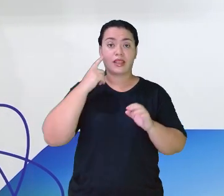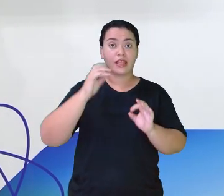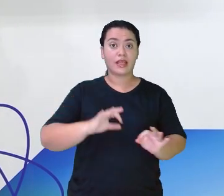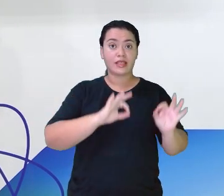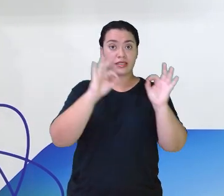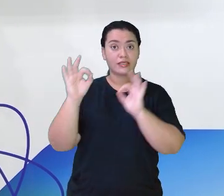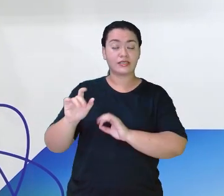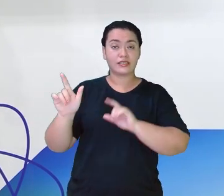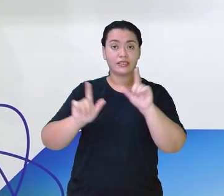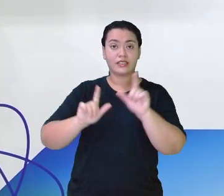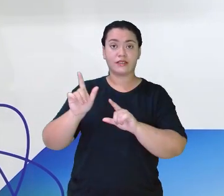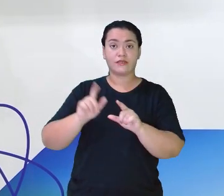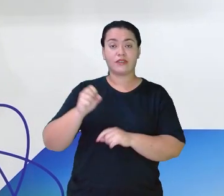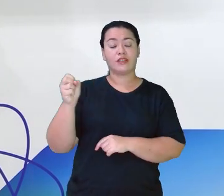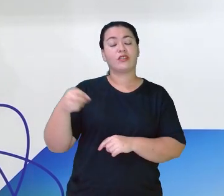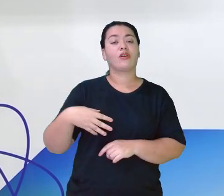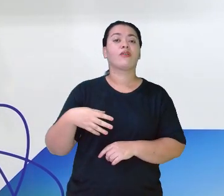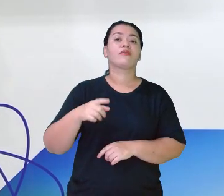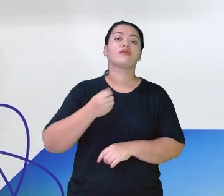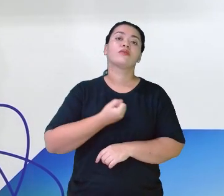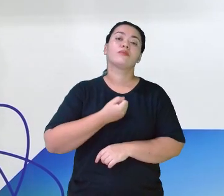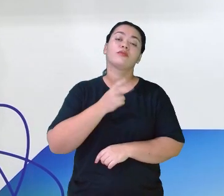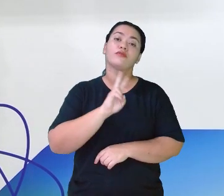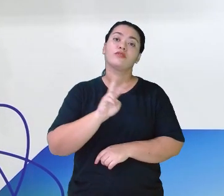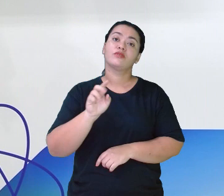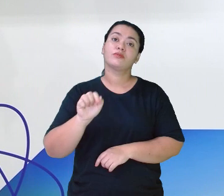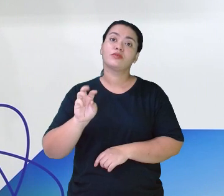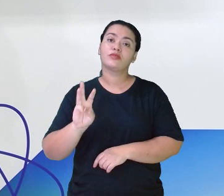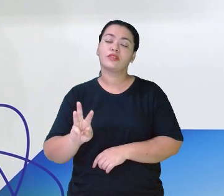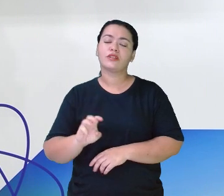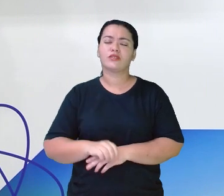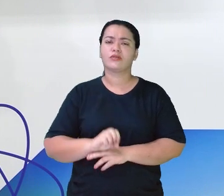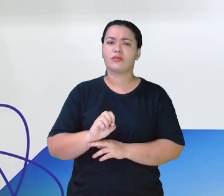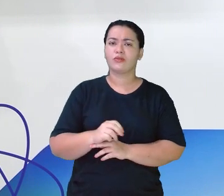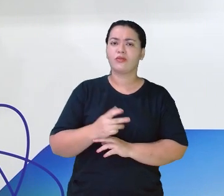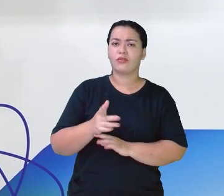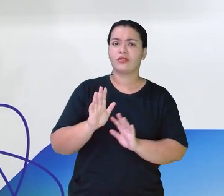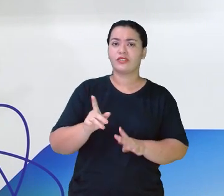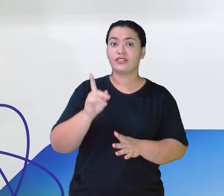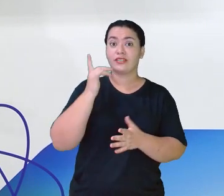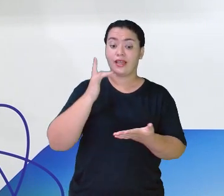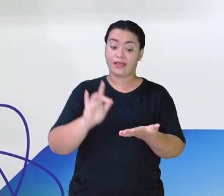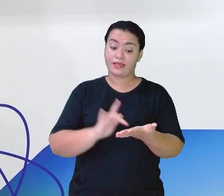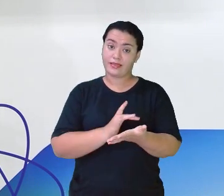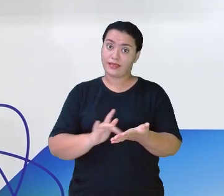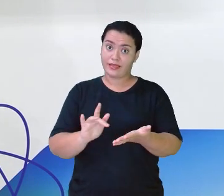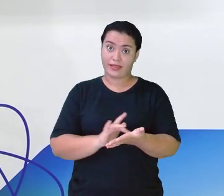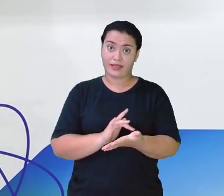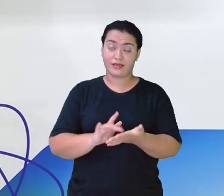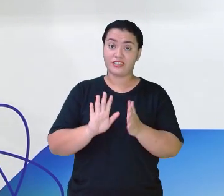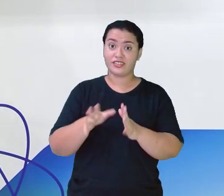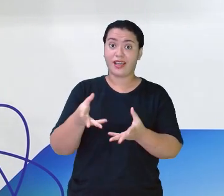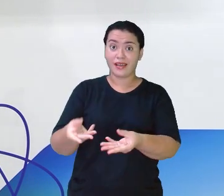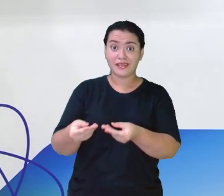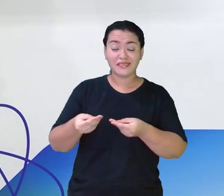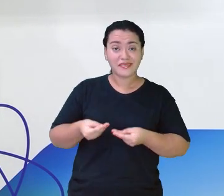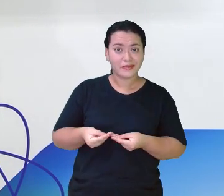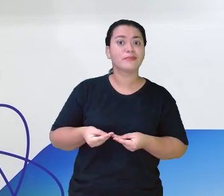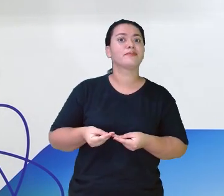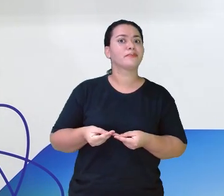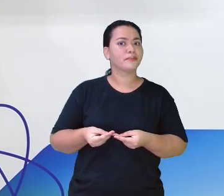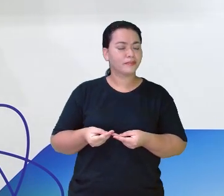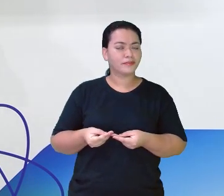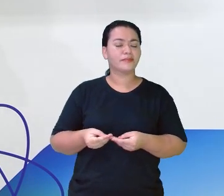assistindo aí pela TV Nova, canal 22.3, ou aí se já está com seu tablet, né? Se já recebeu o